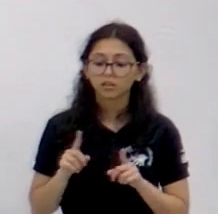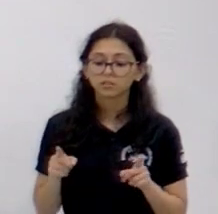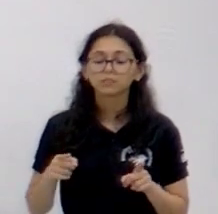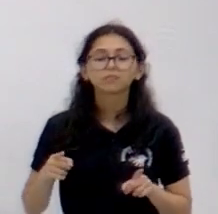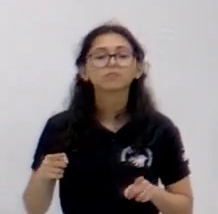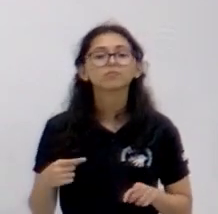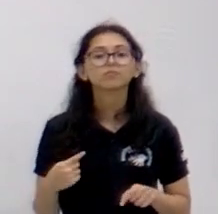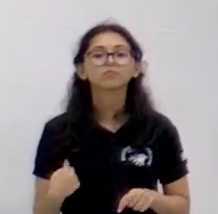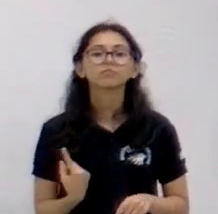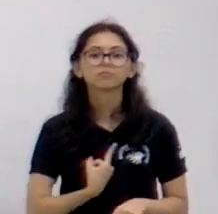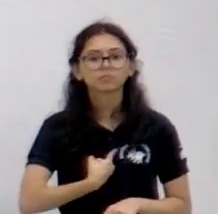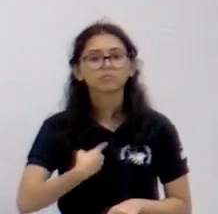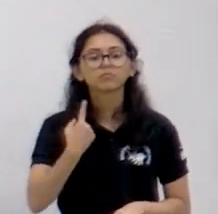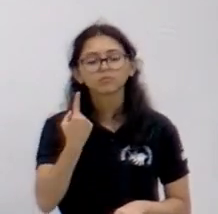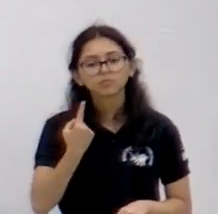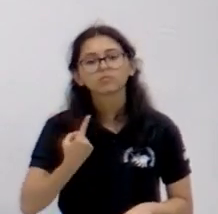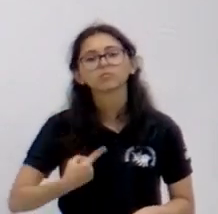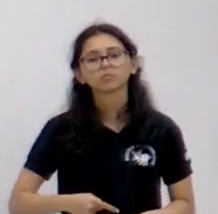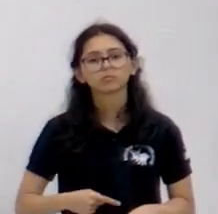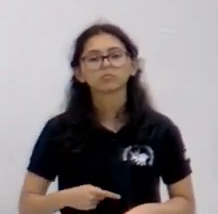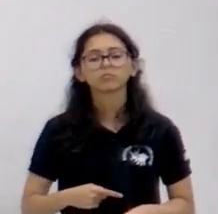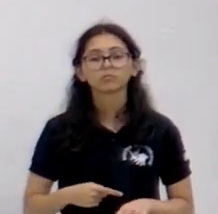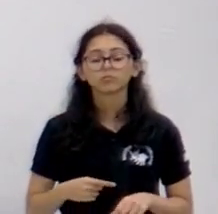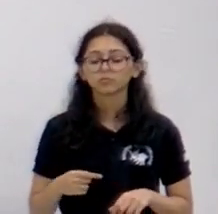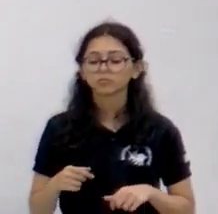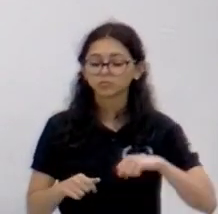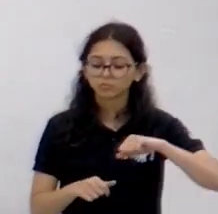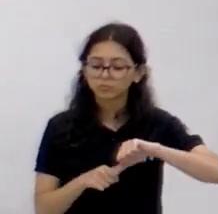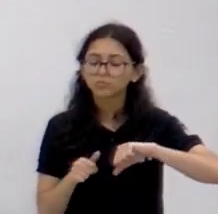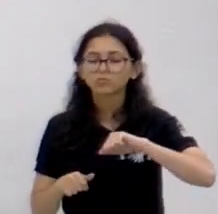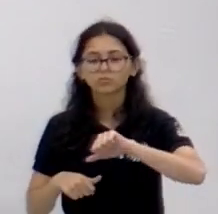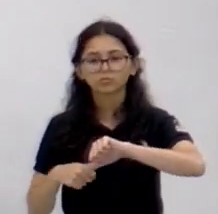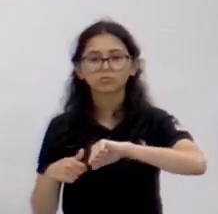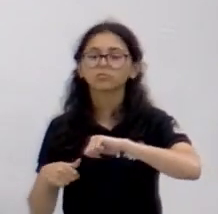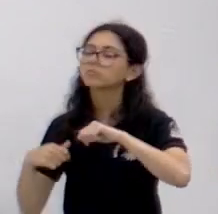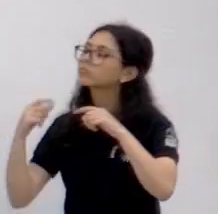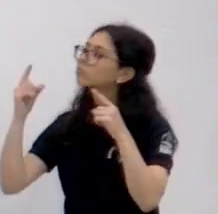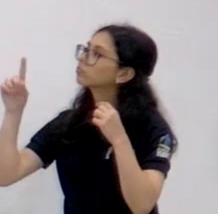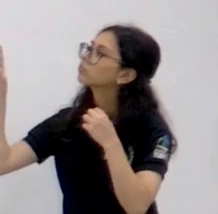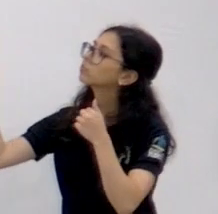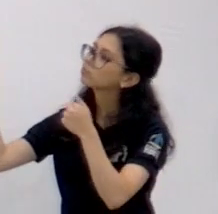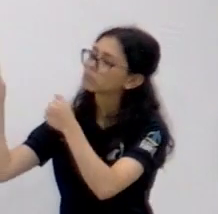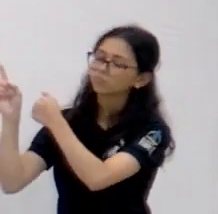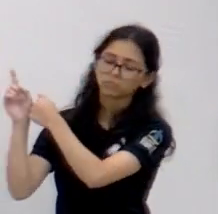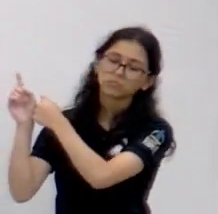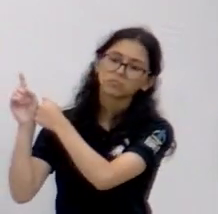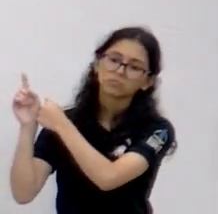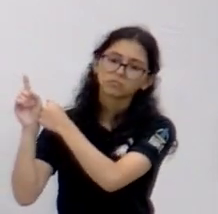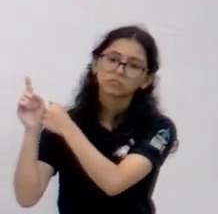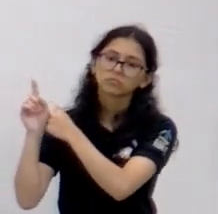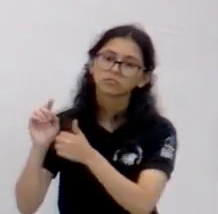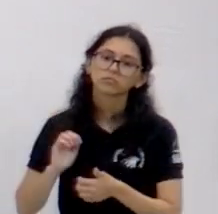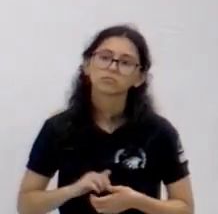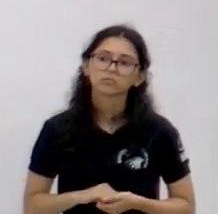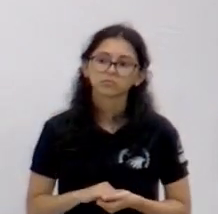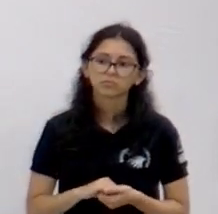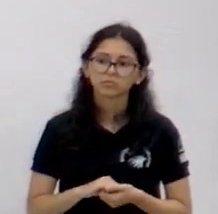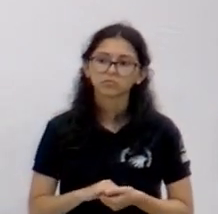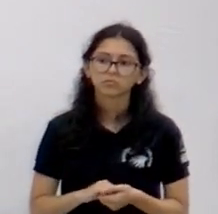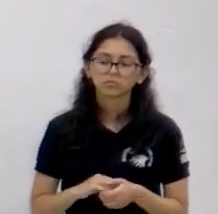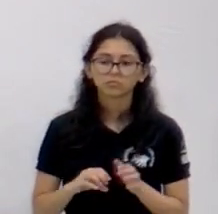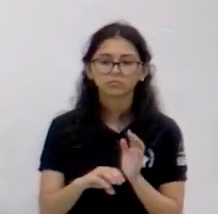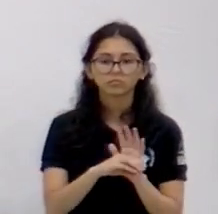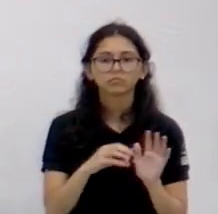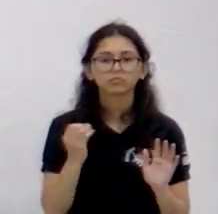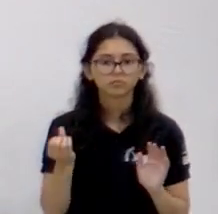por aquilo que passamos a ser, numa relação de intimidade com Deus. Quando abre no capítulo 6 ainda,